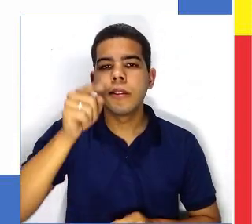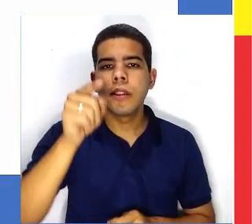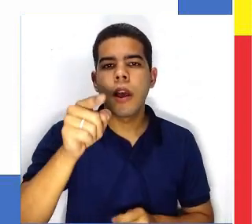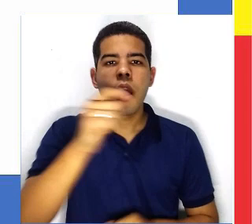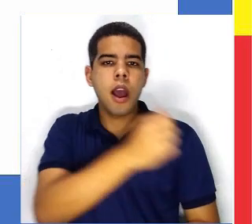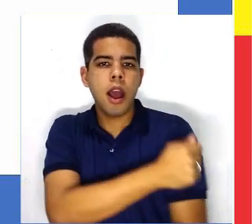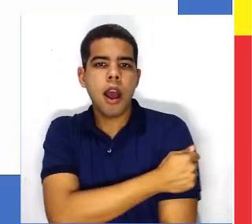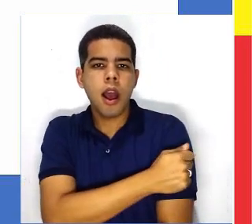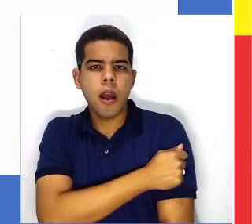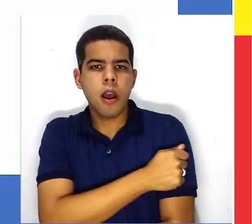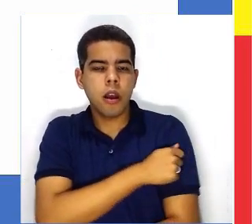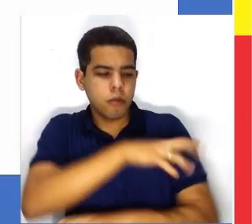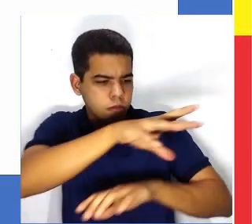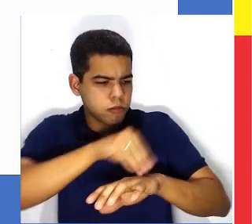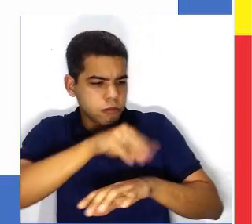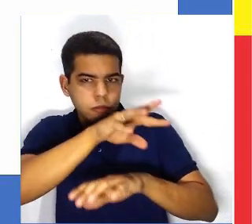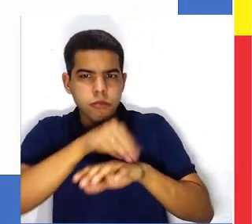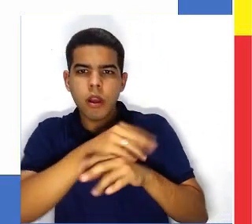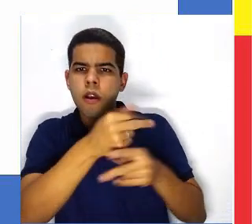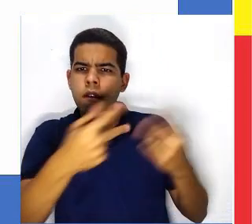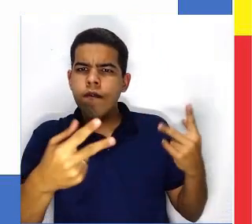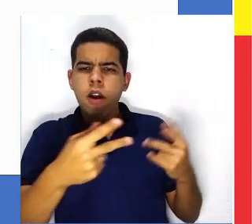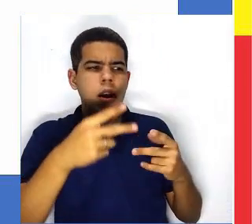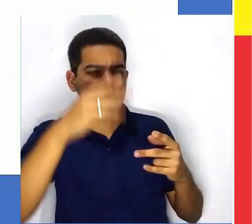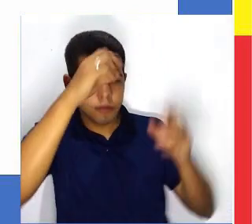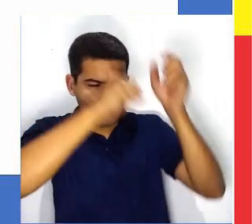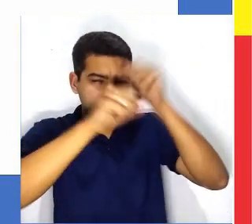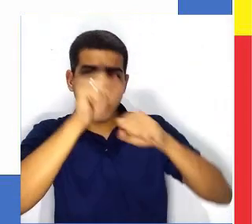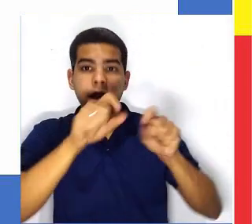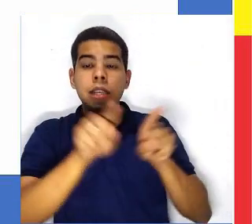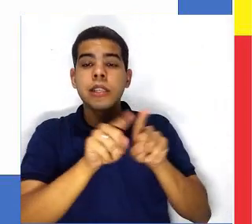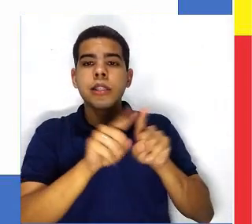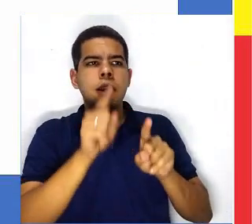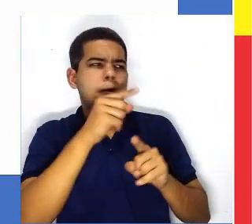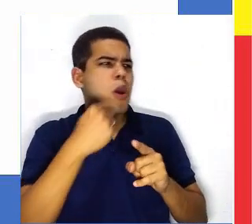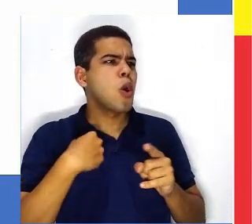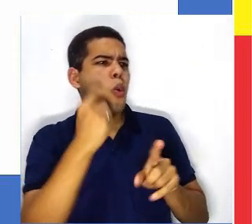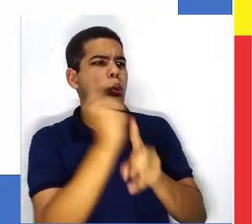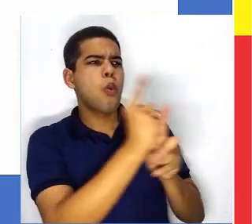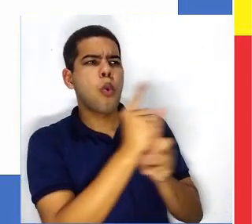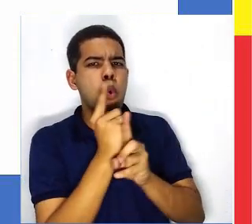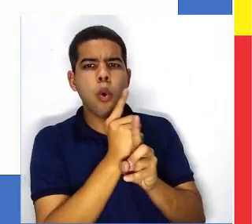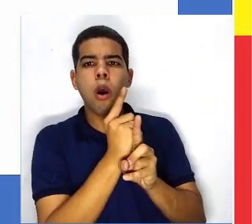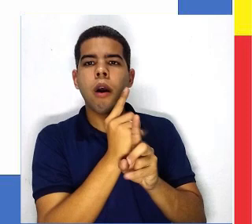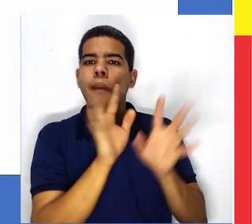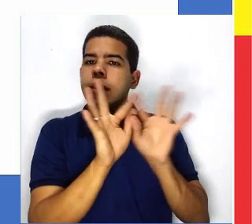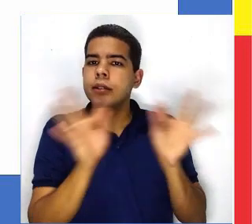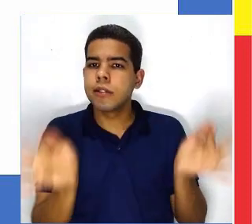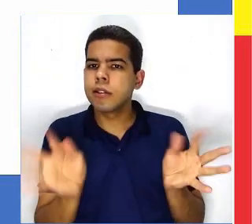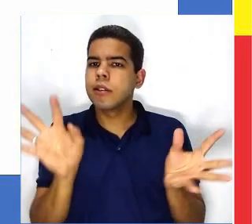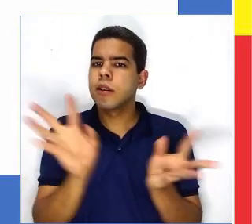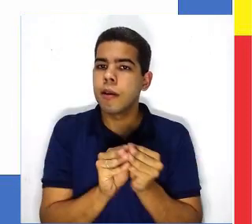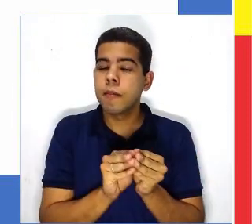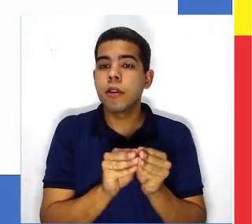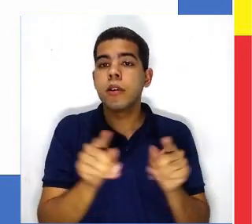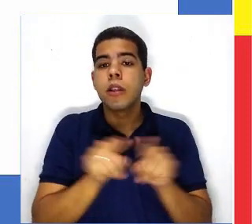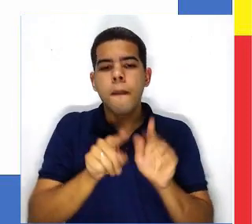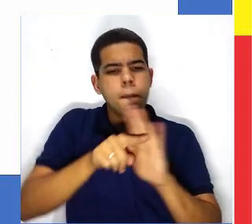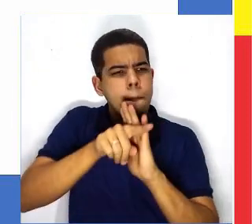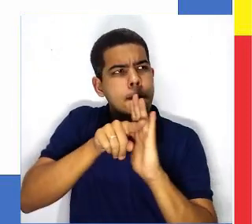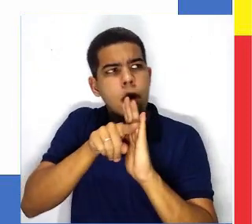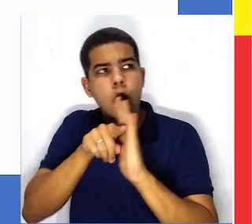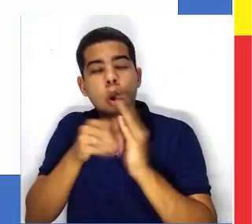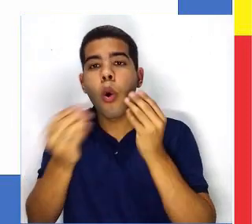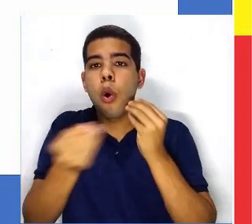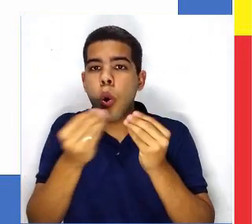análise de um problema, coletar e organizar dados, simplificar levantamentos, comparar e analisar os dados. É